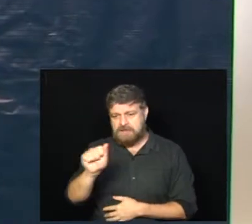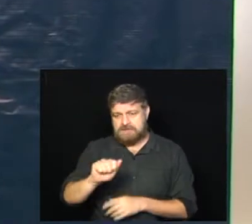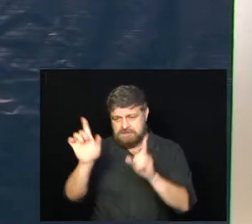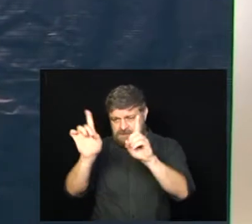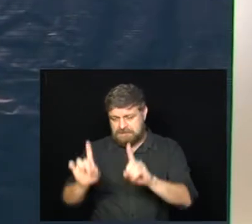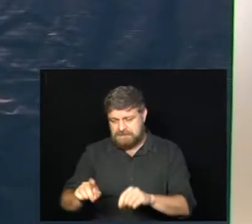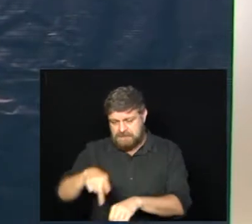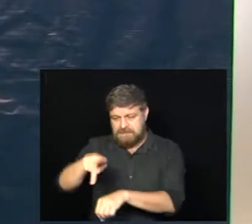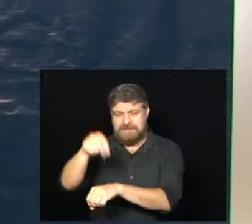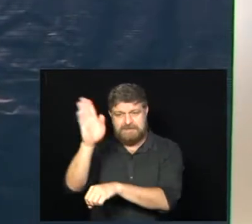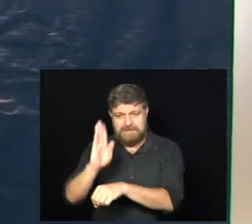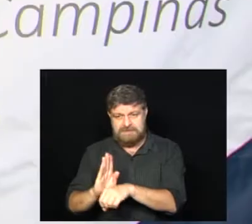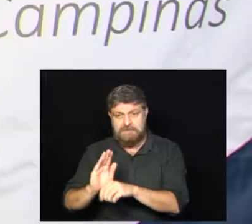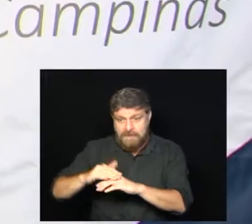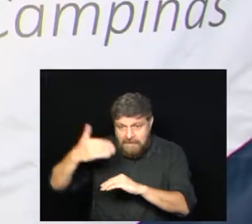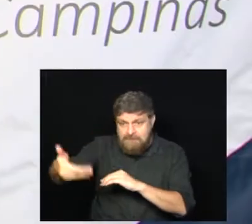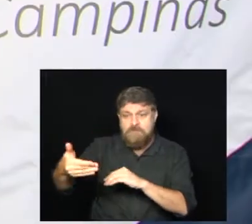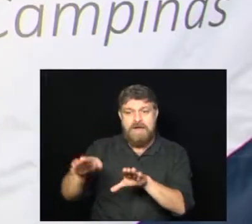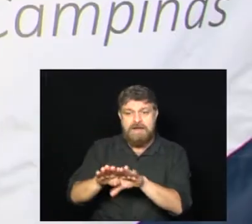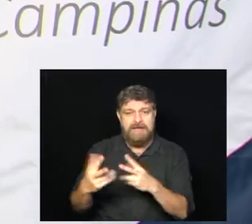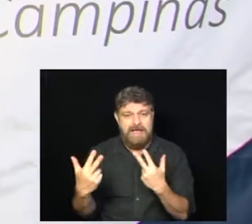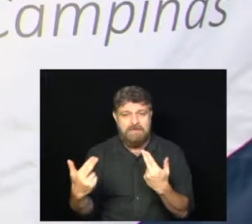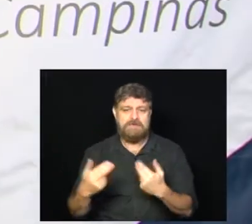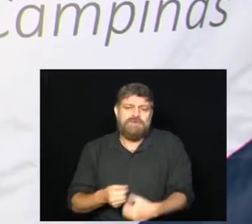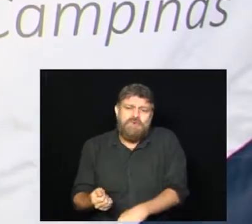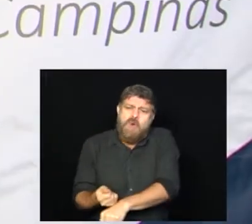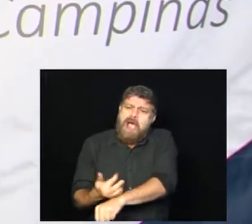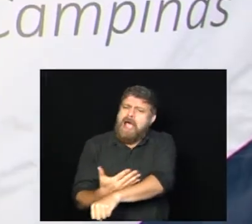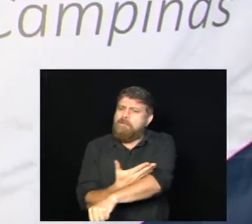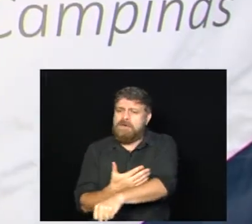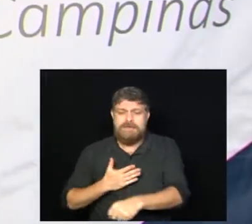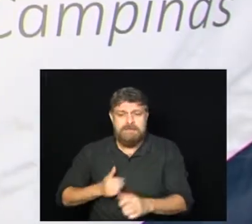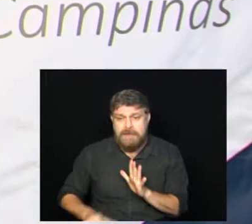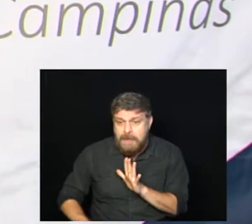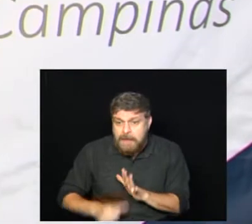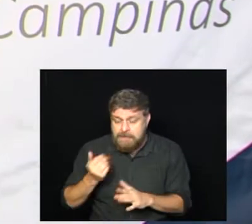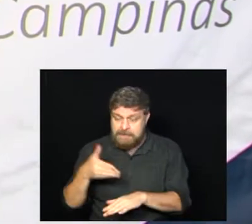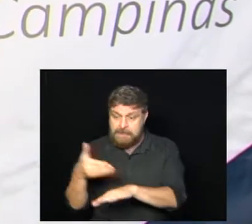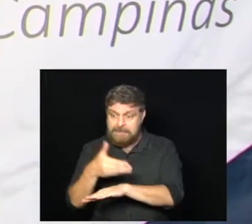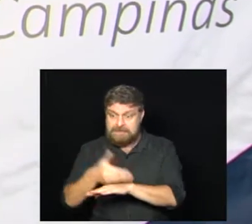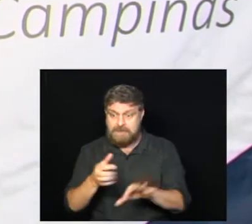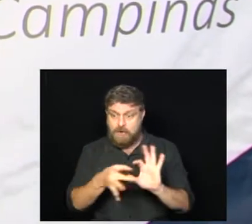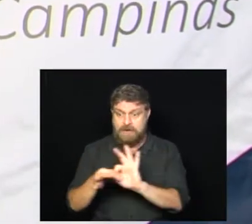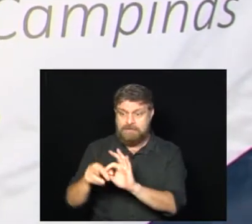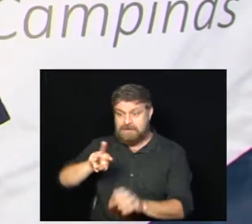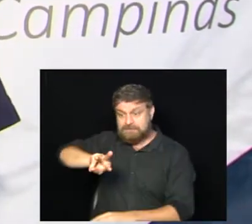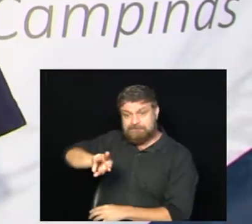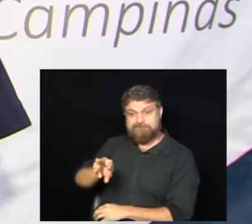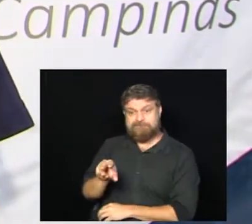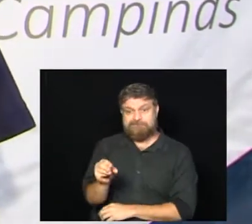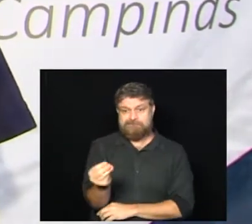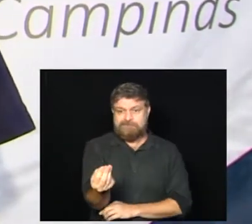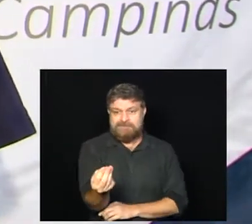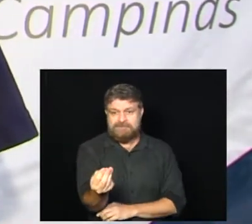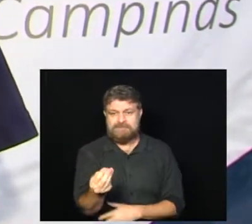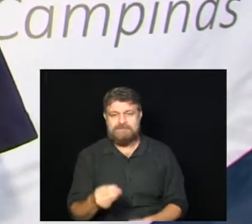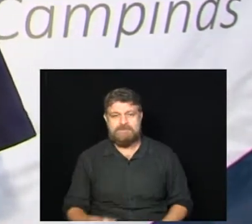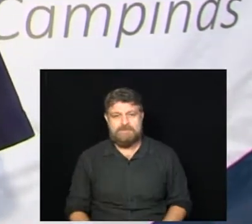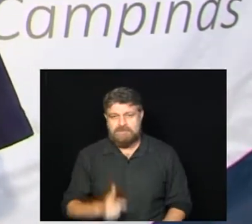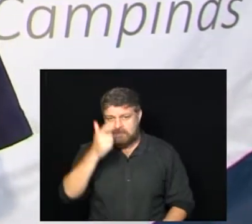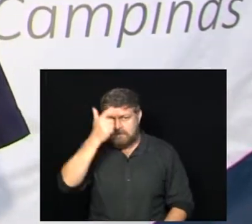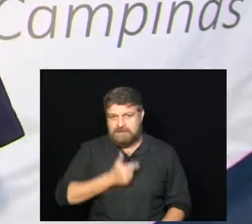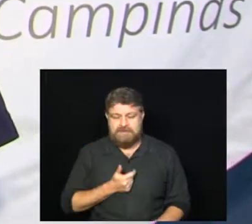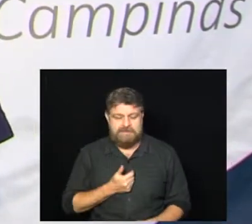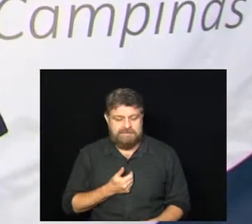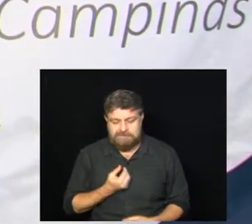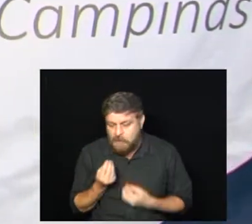país e fora do país também. Foi muito emocionante, foi a minha primeira participação numa Paralimpíada. Eu não tenho nem